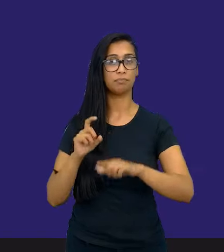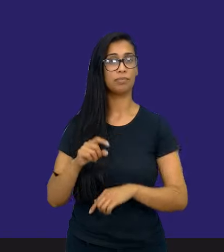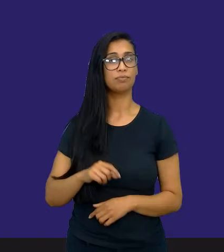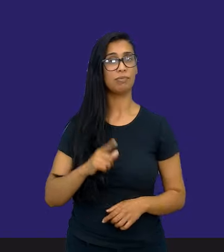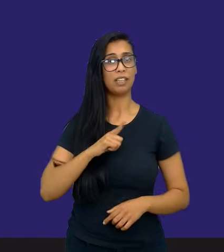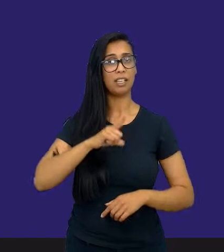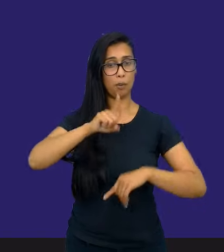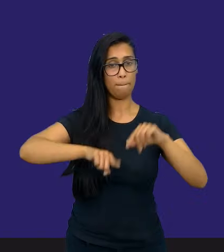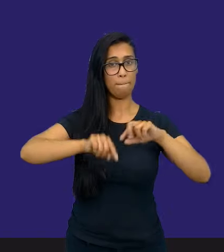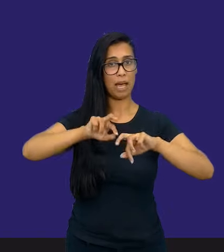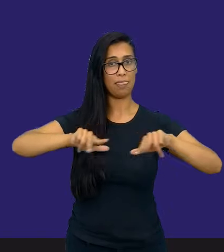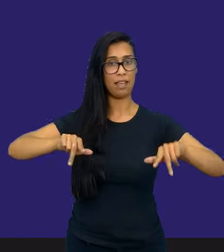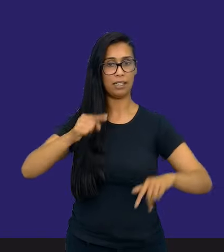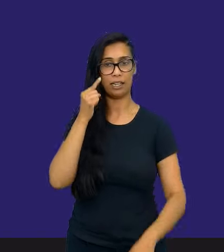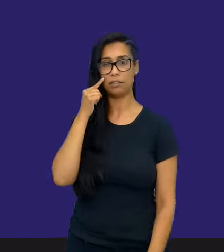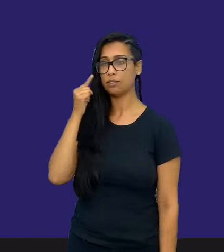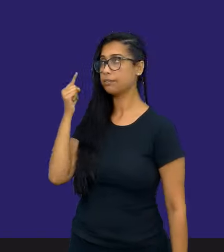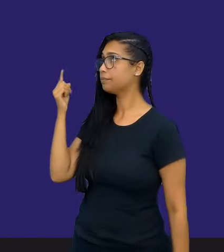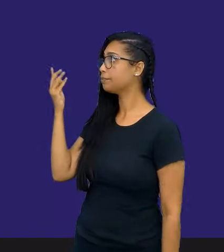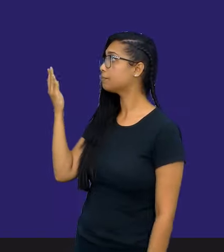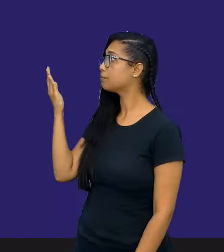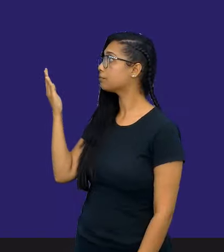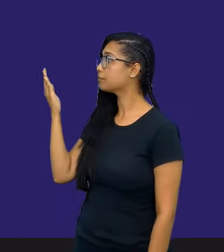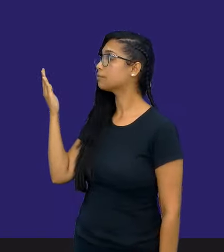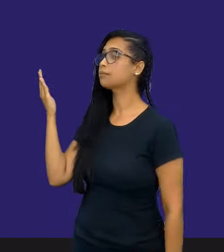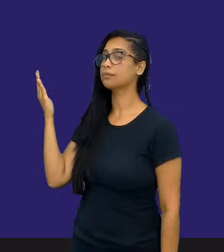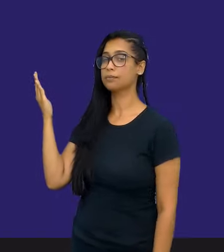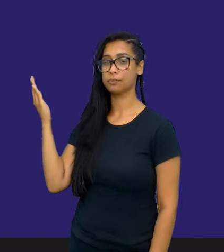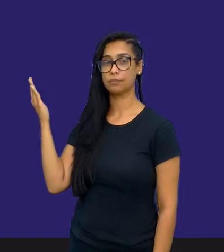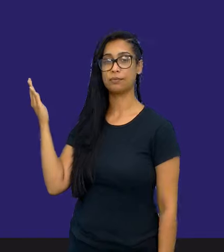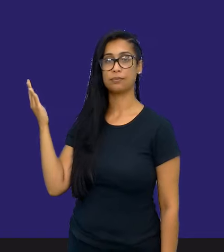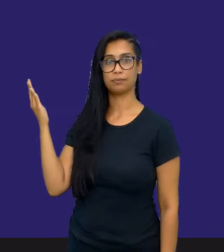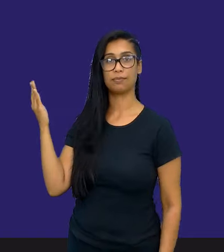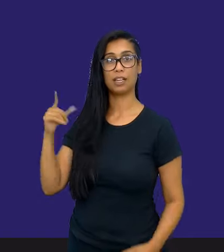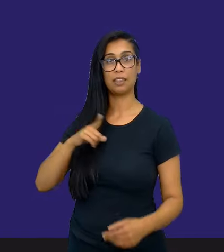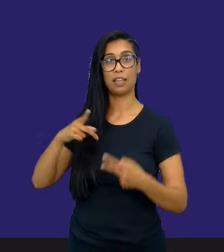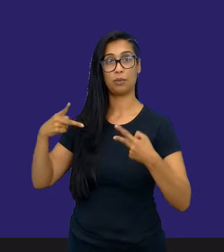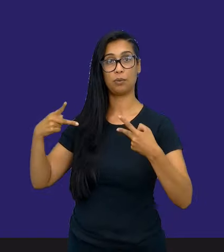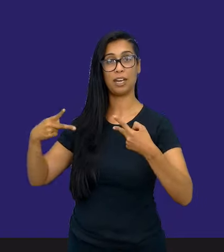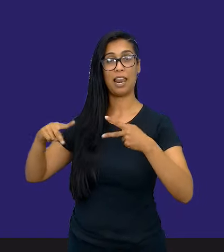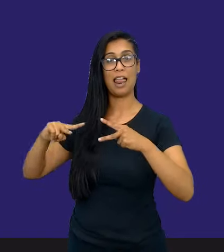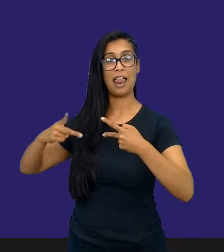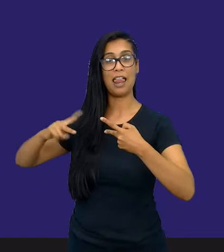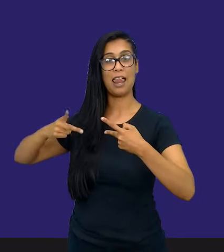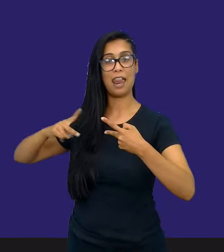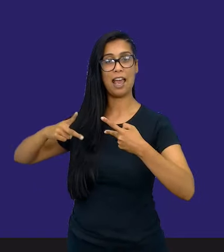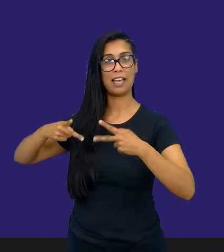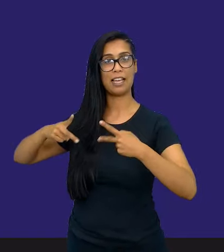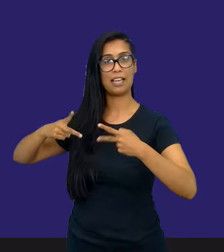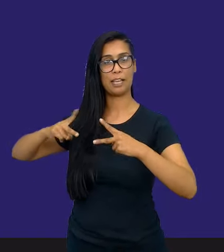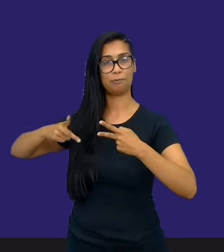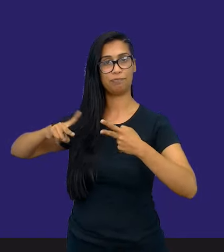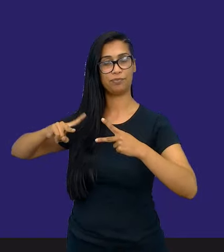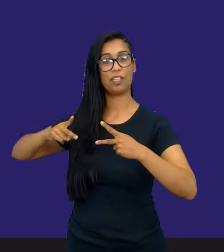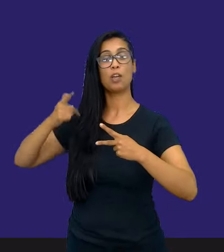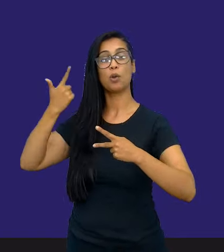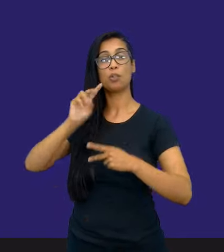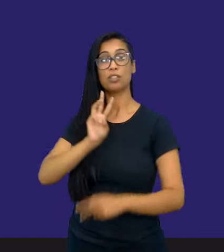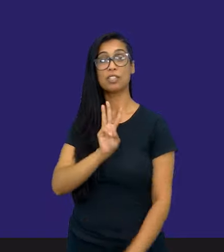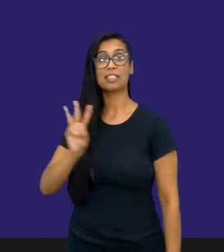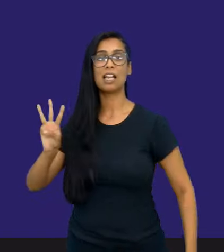caso não tenham, é possível encontrar por meio desse link e vai direcioná-los diretamente para o site